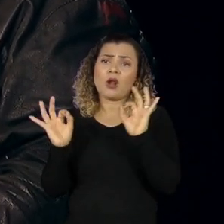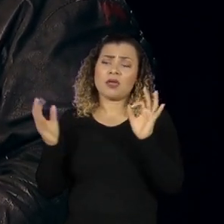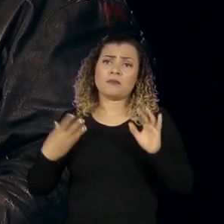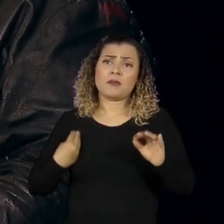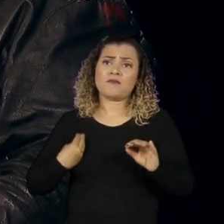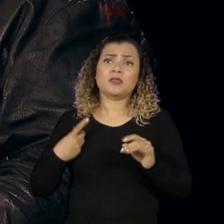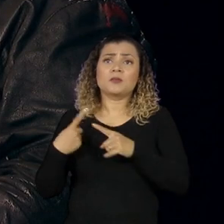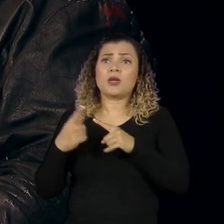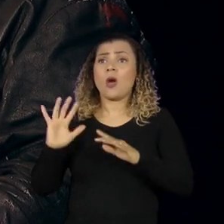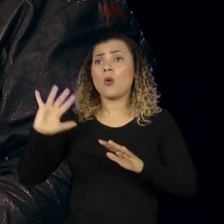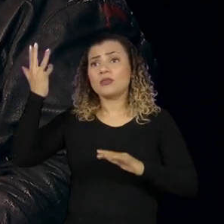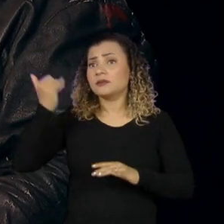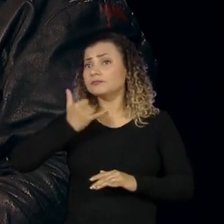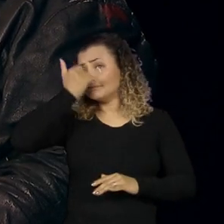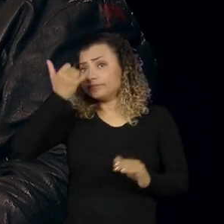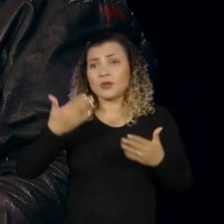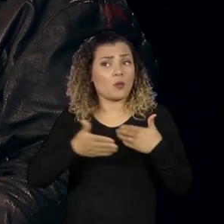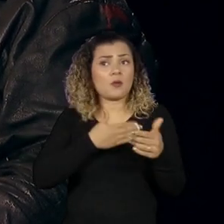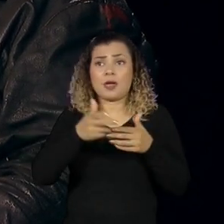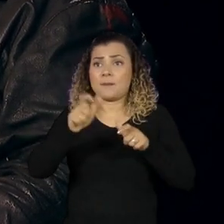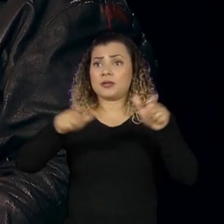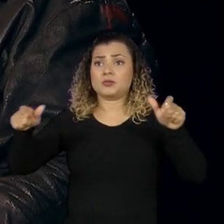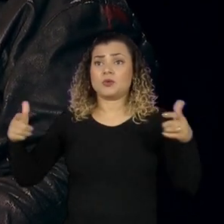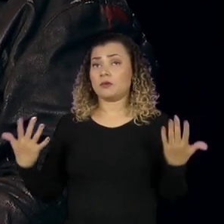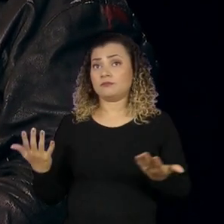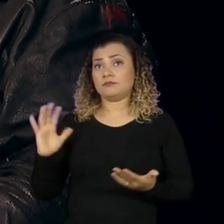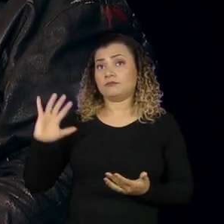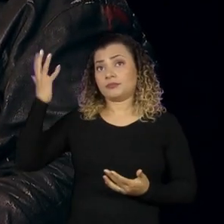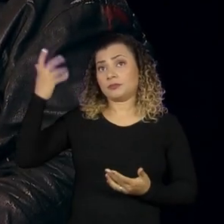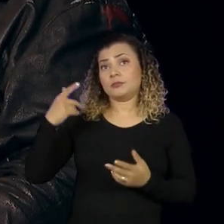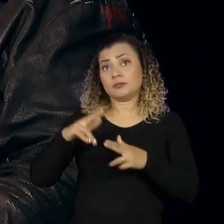a fatalidade podia ter acontecido com qualquer um, né? Aconteceu comigo,